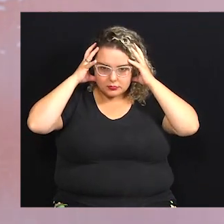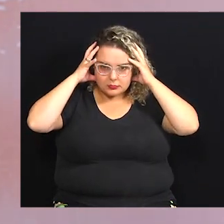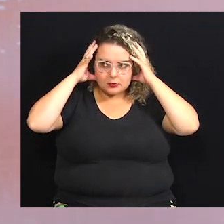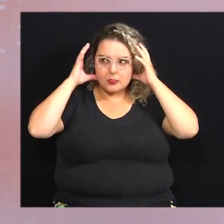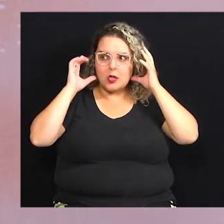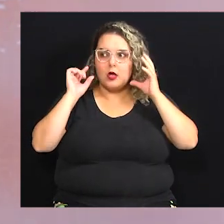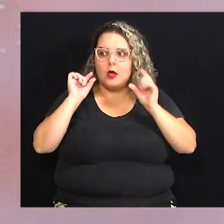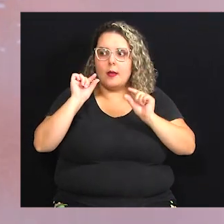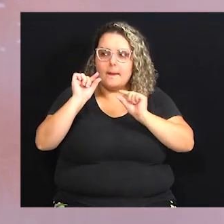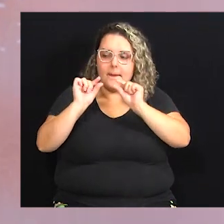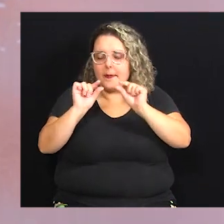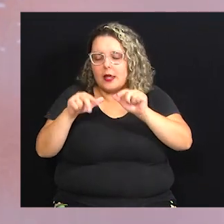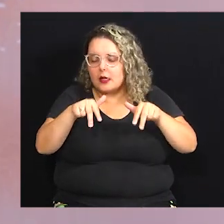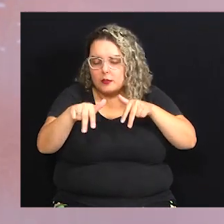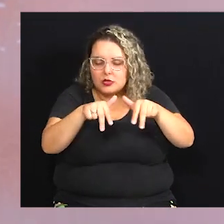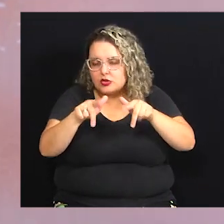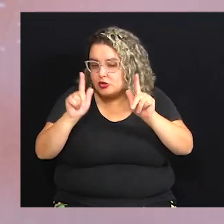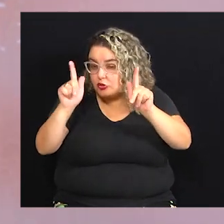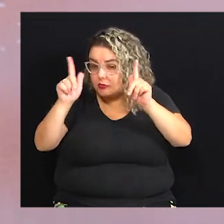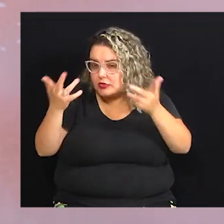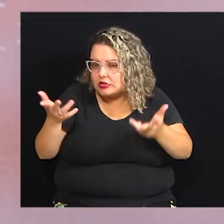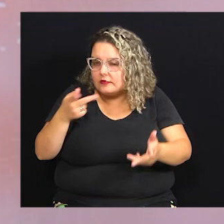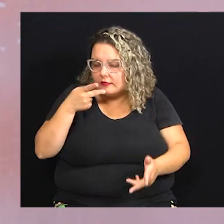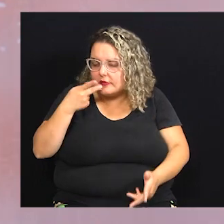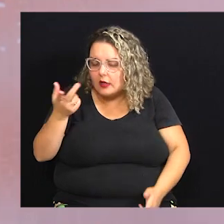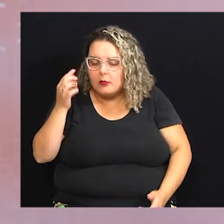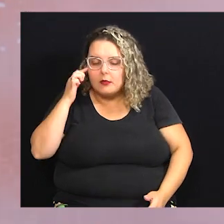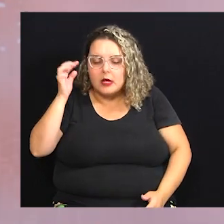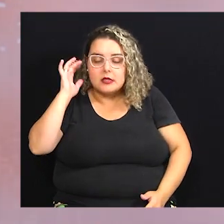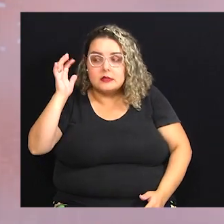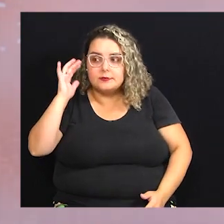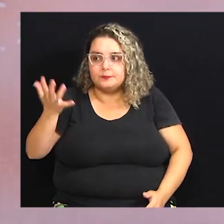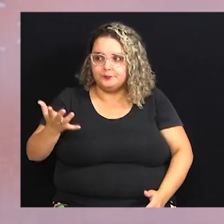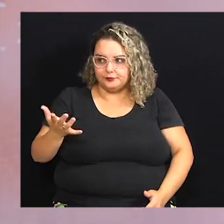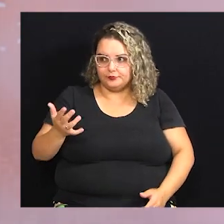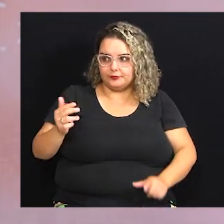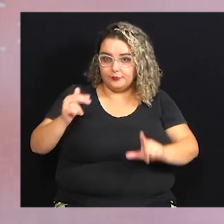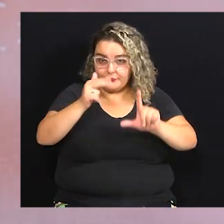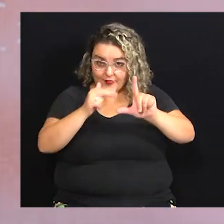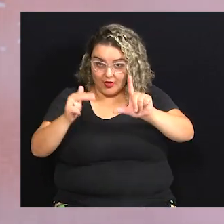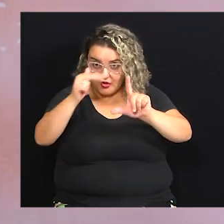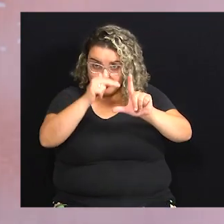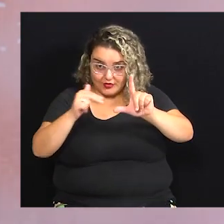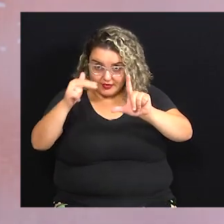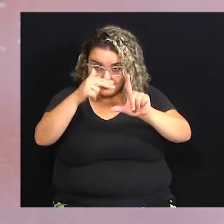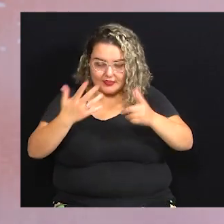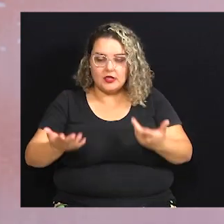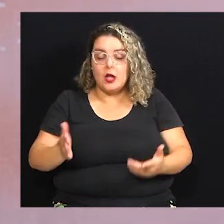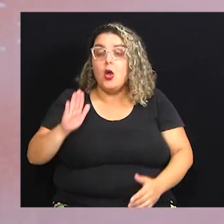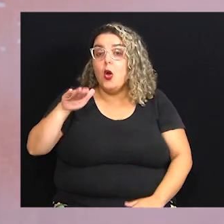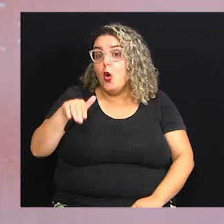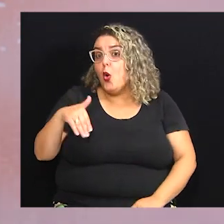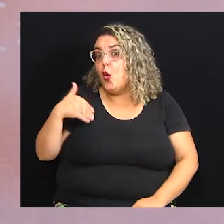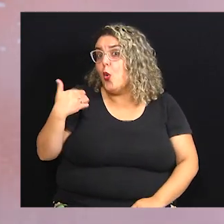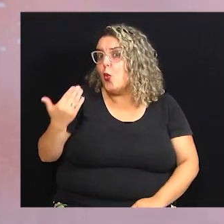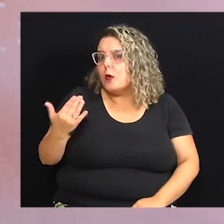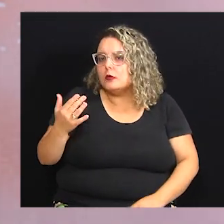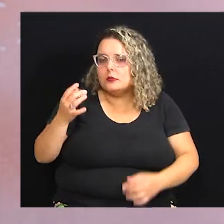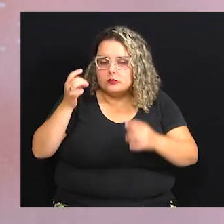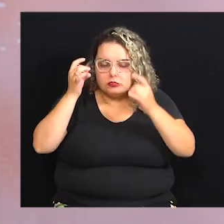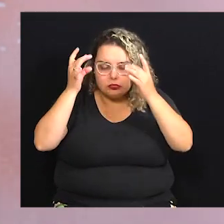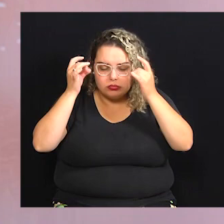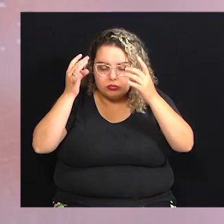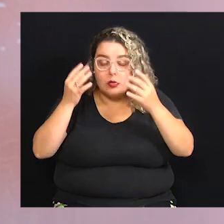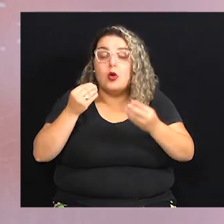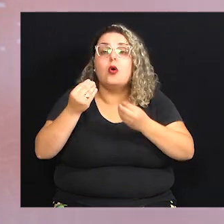fossem pequenos personagens, assim, divertidamente, né? Se a gente fosse pensar, se fosse um desenho animado, quando aciona a dor